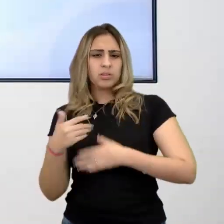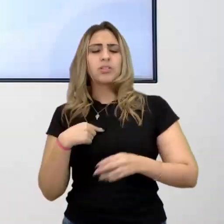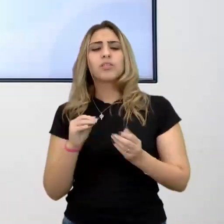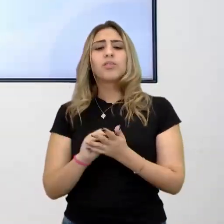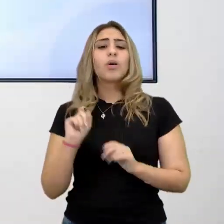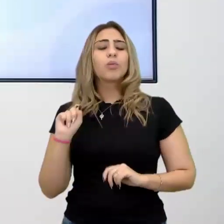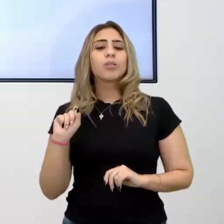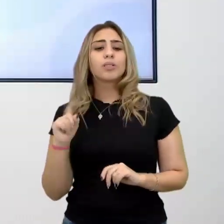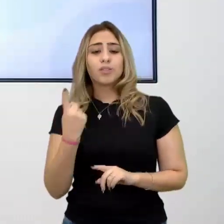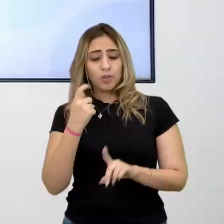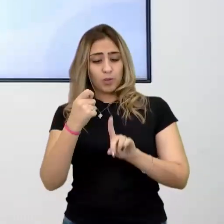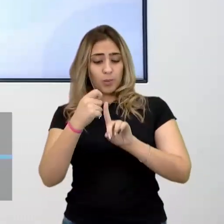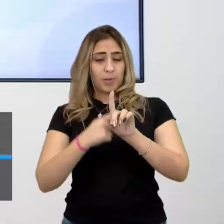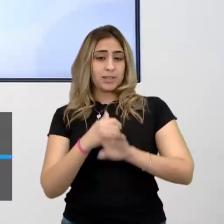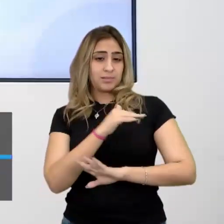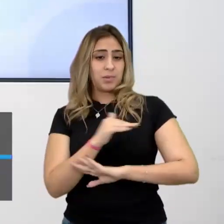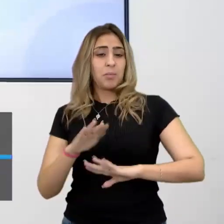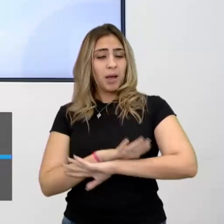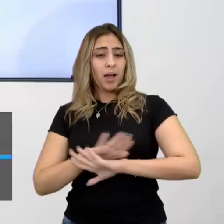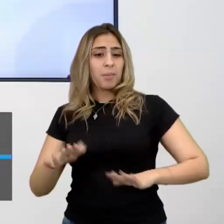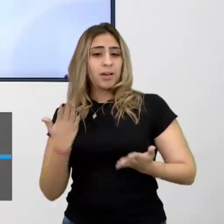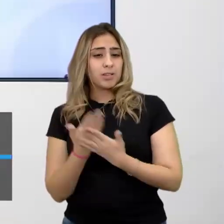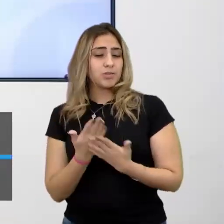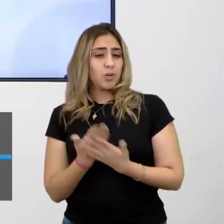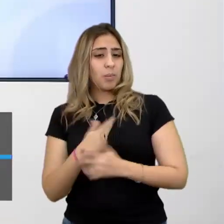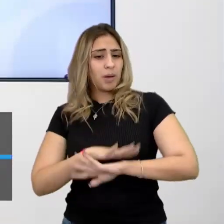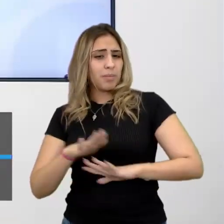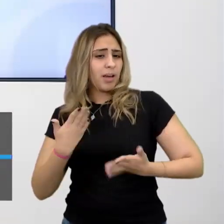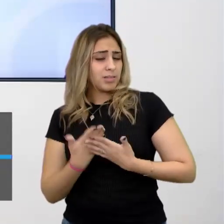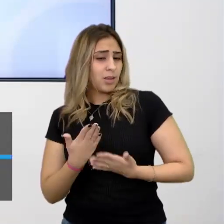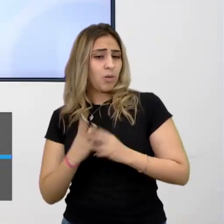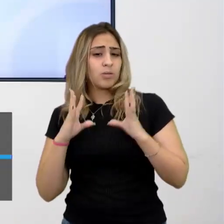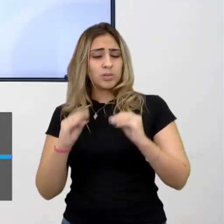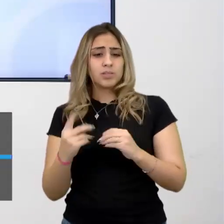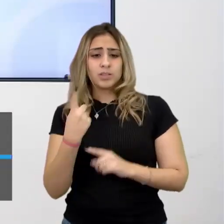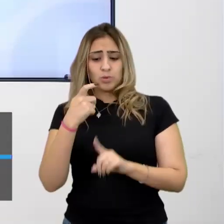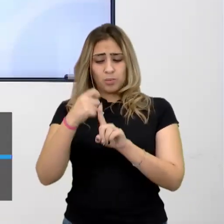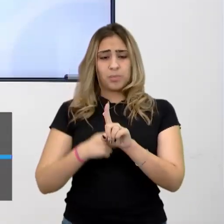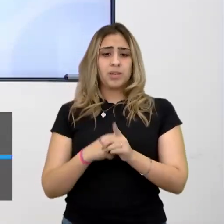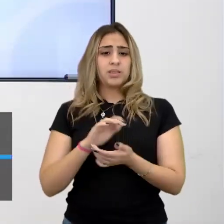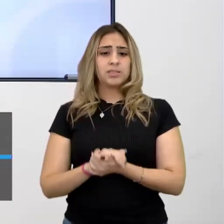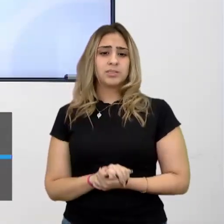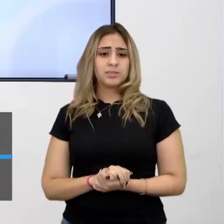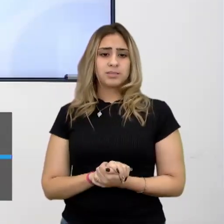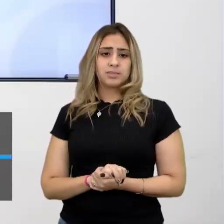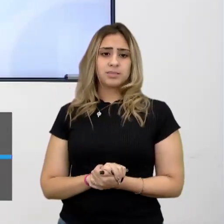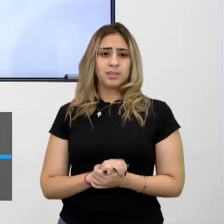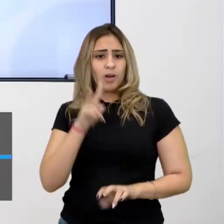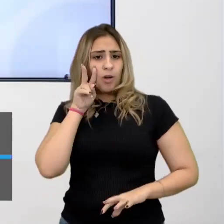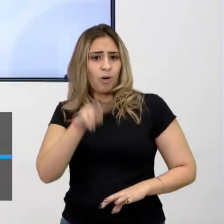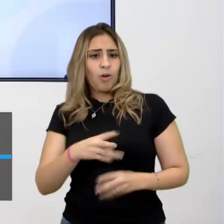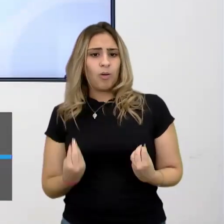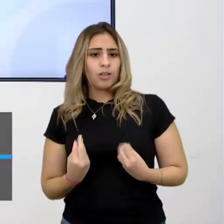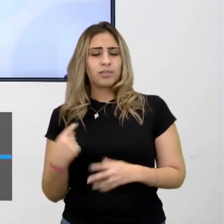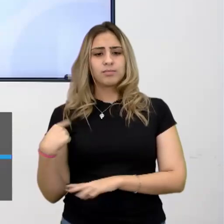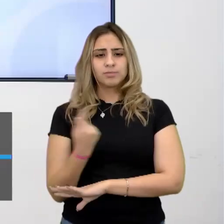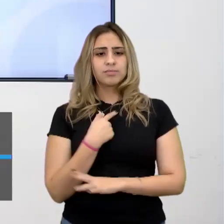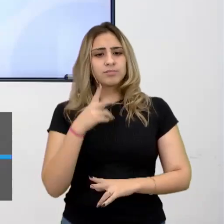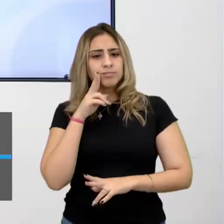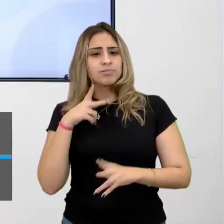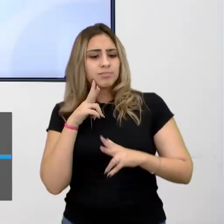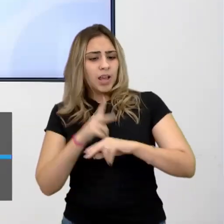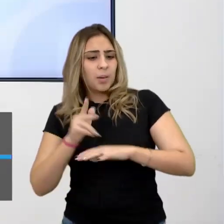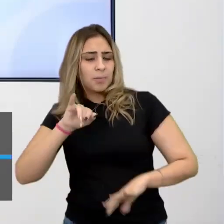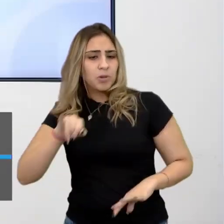Falta o quê? Falta 1 mês e meio para acabar a escola, para acabar a aula. 1 mês e meio nada, falta 1 mês. Gente, sim, 1 mês. Se liga na gente,